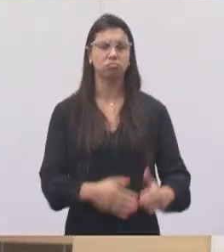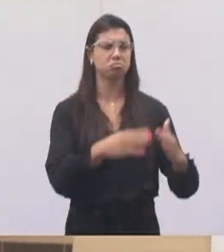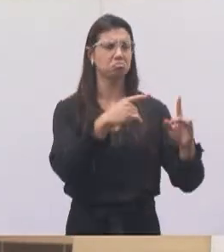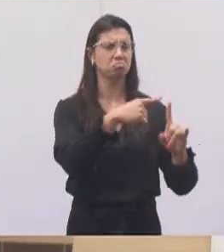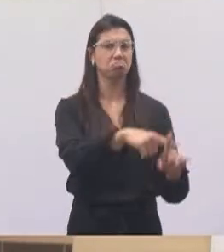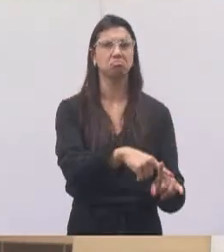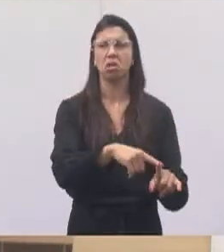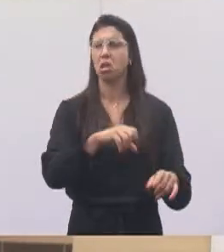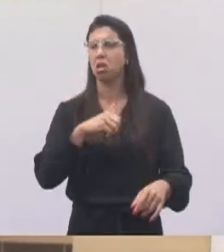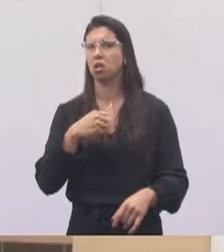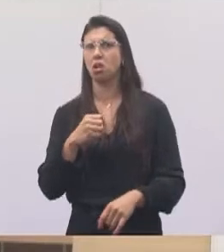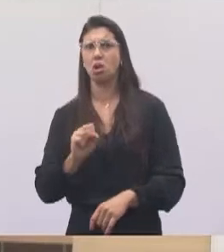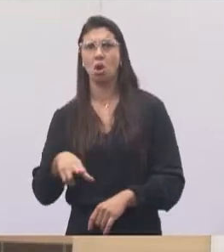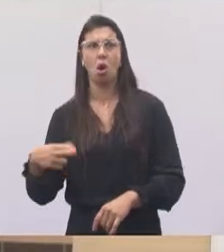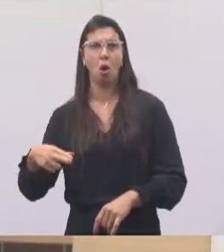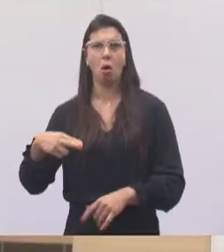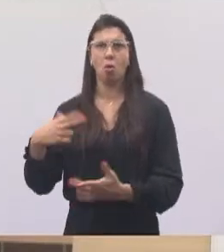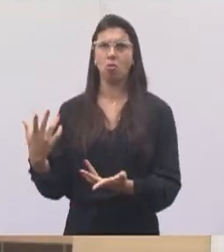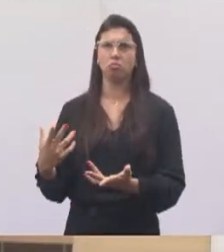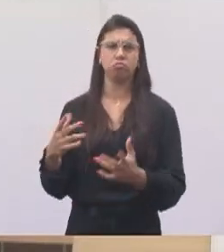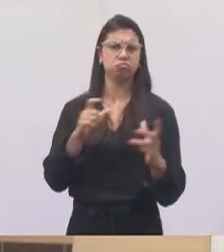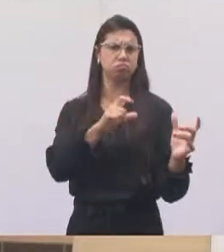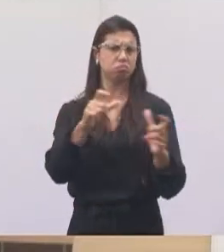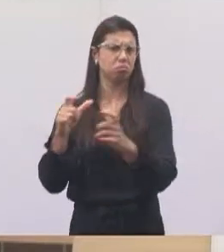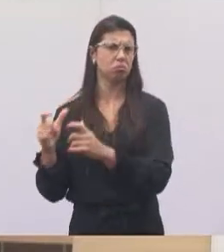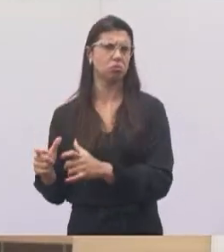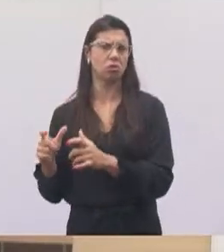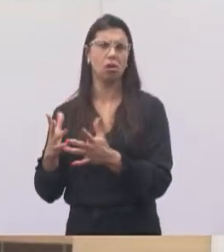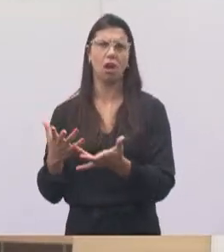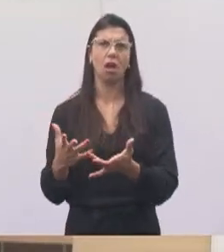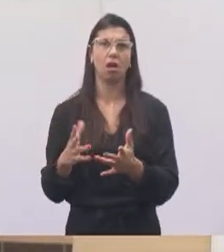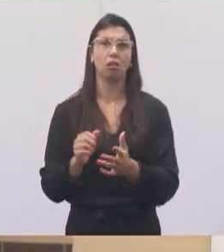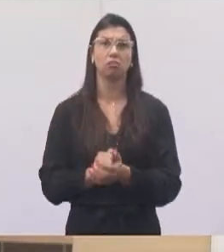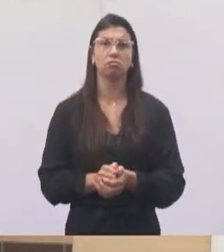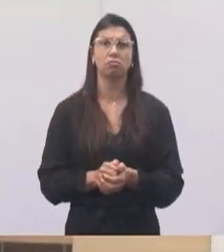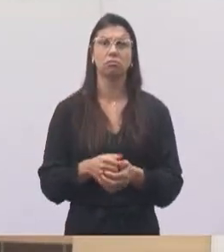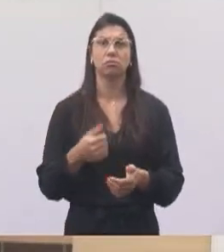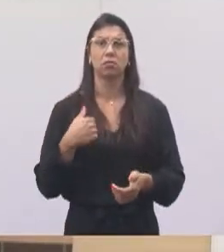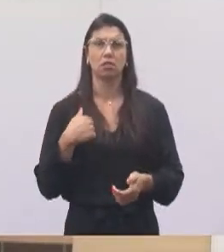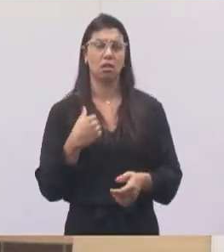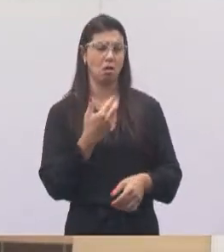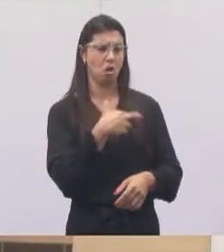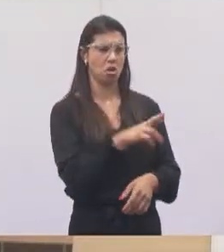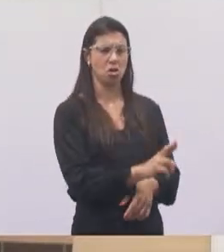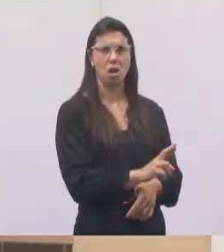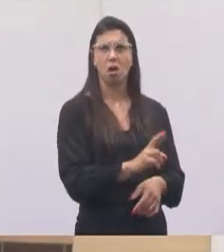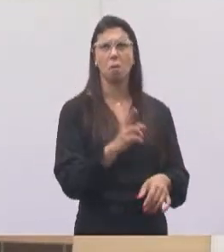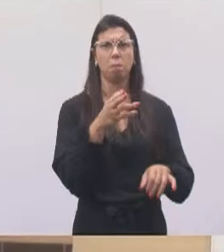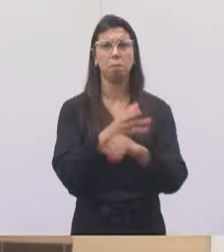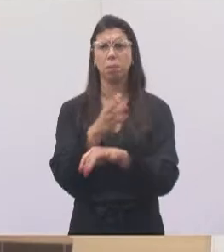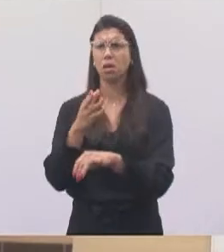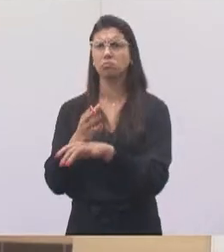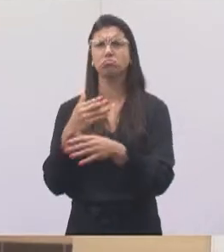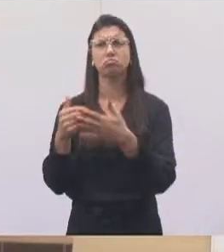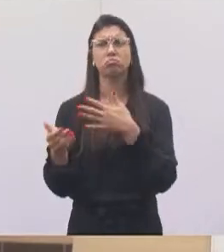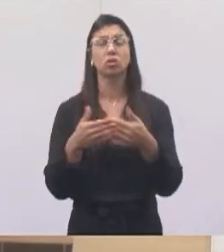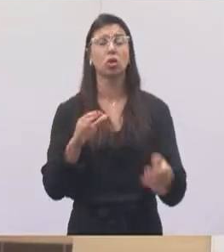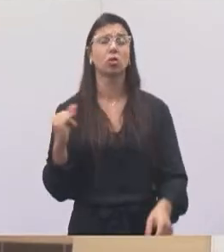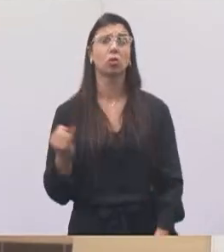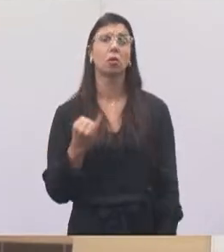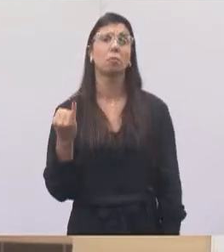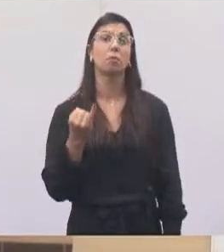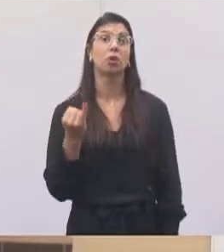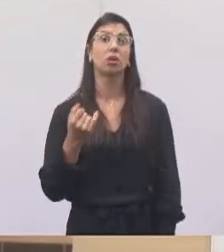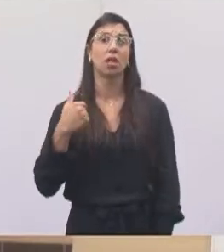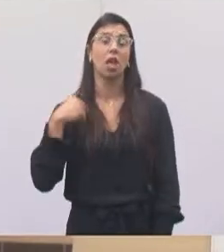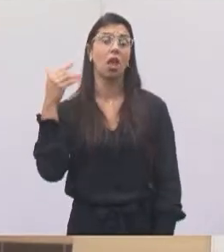importar a quem, não é? A gente tem que ser do bem. O que a gente frequenta, religião A, religião B, religião C, não importa,